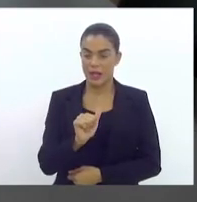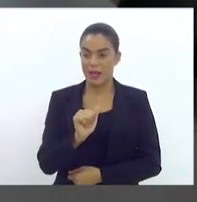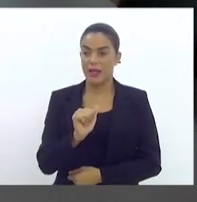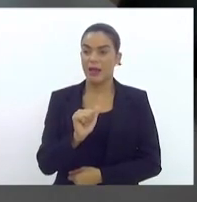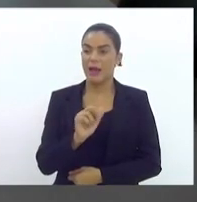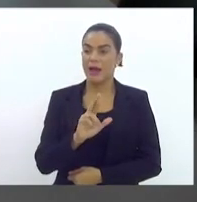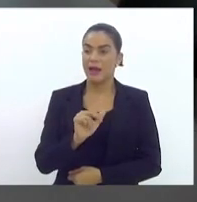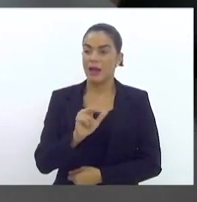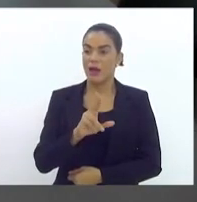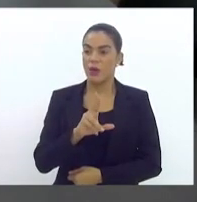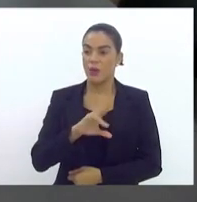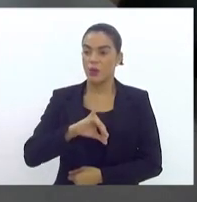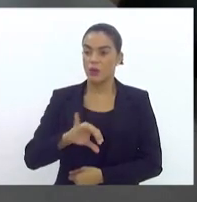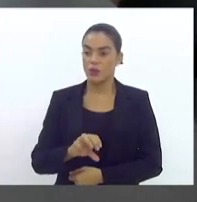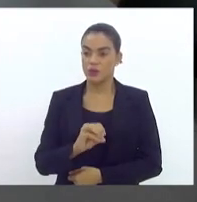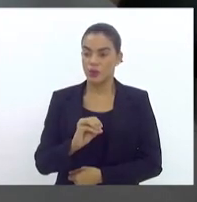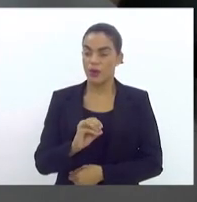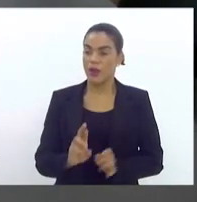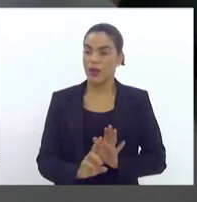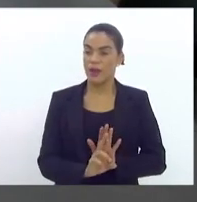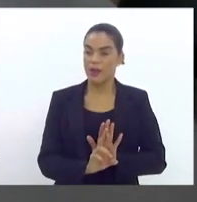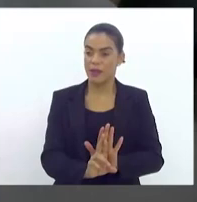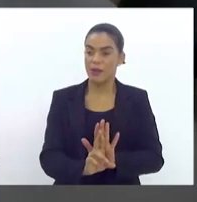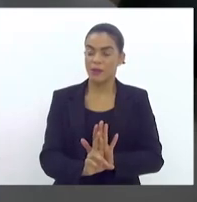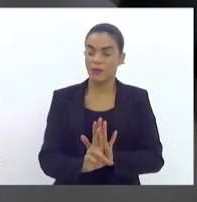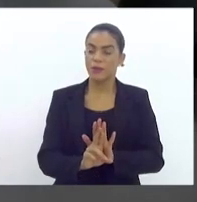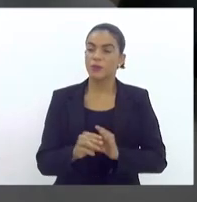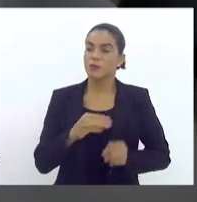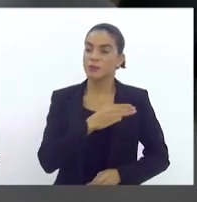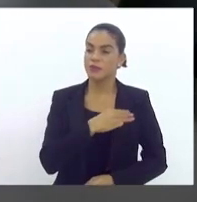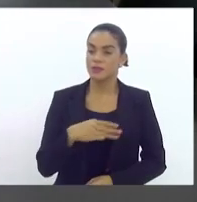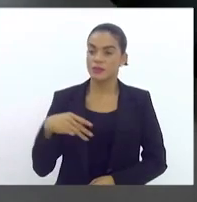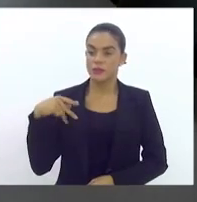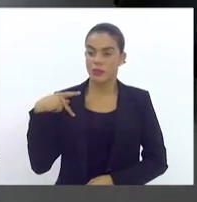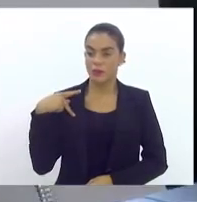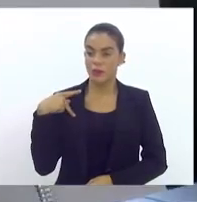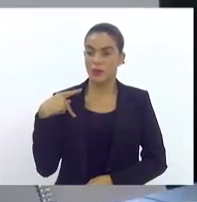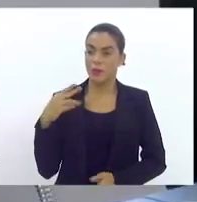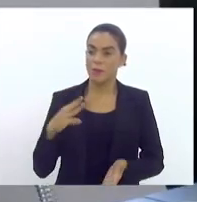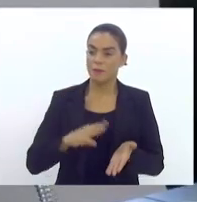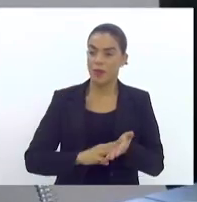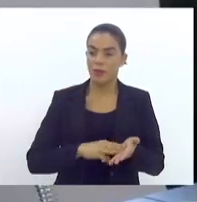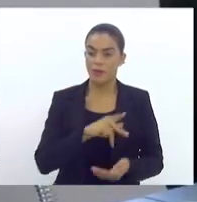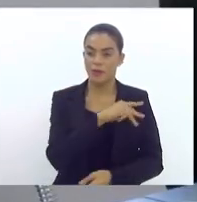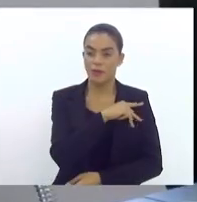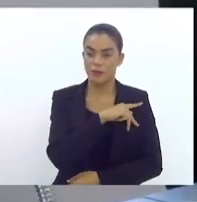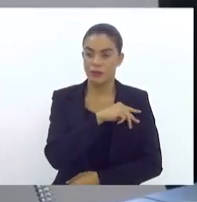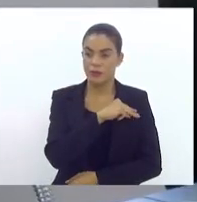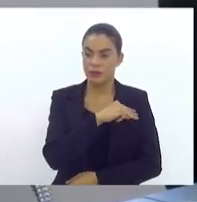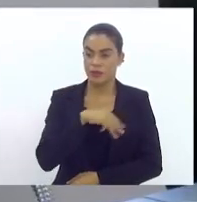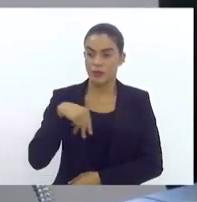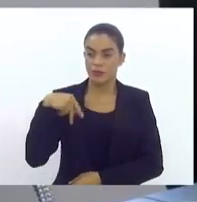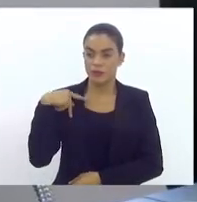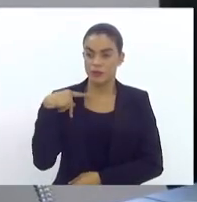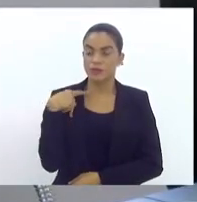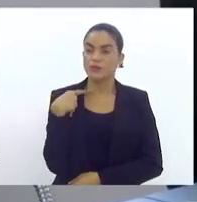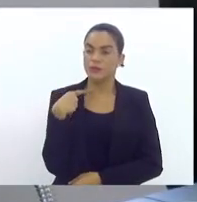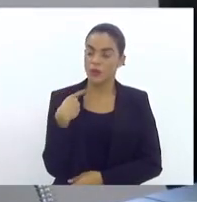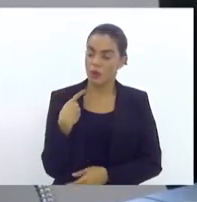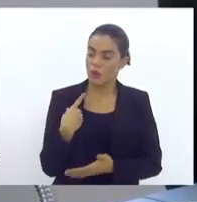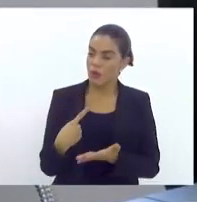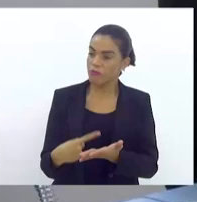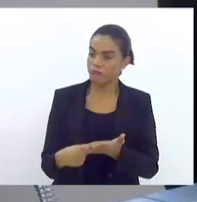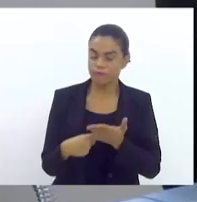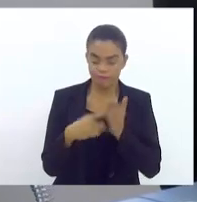Carla Araújo é uma representante do Ministério Público membro do Ministério Público comprometido diretamente com